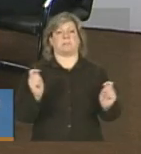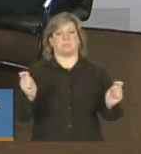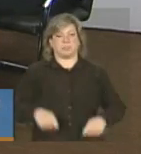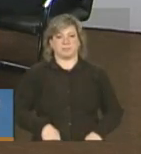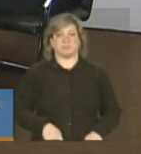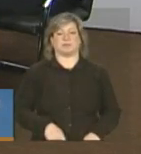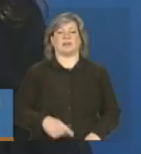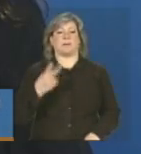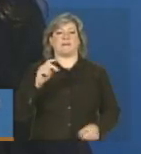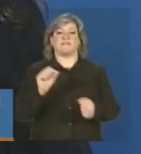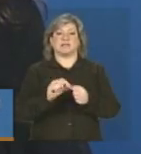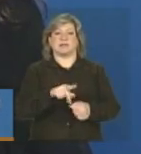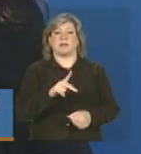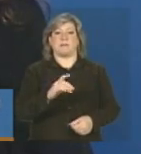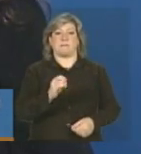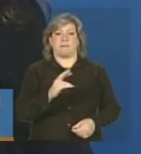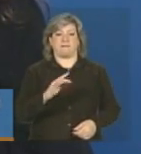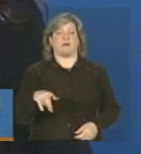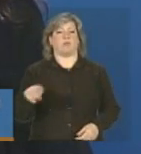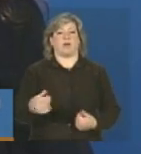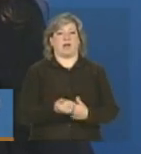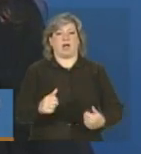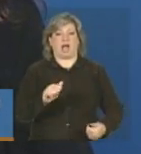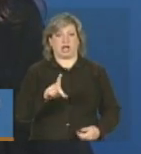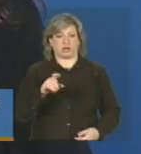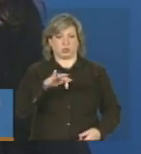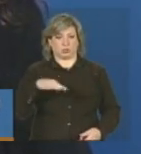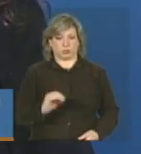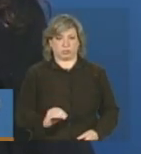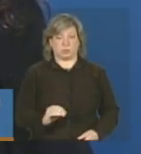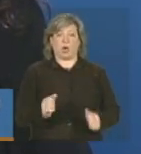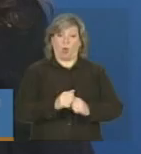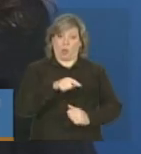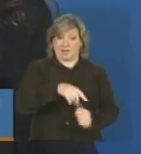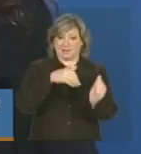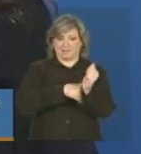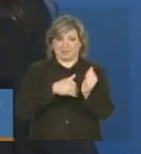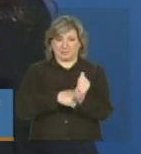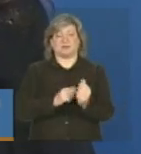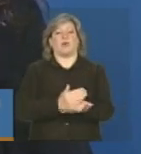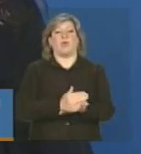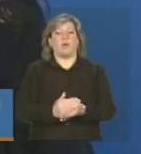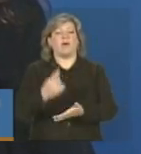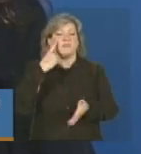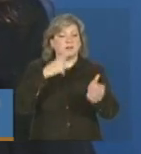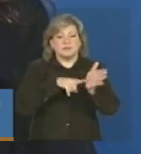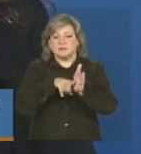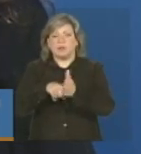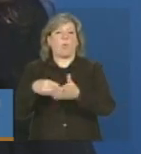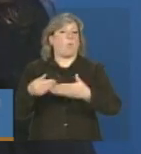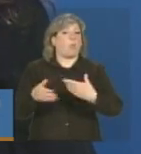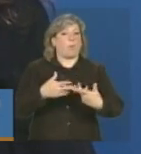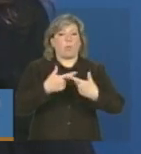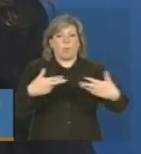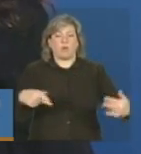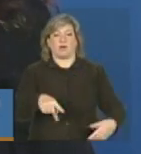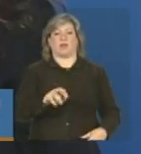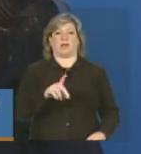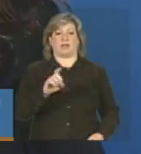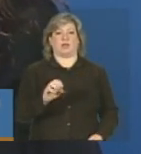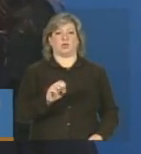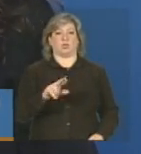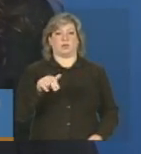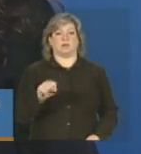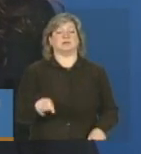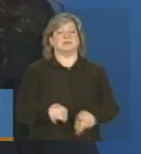Porque com a senha do perfil do titular, o titular passa a acessar qualquer um dos aplicativos da rede SUAS,